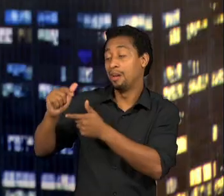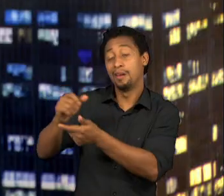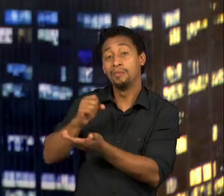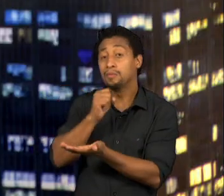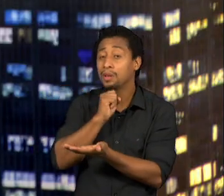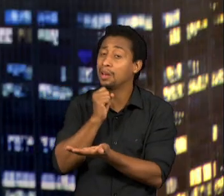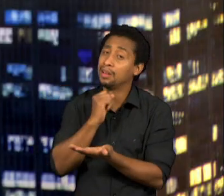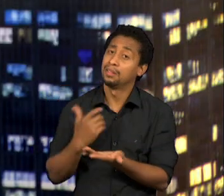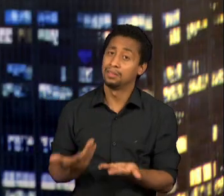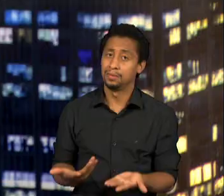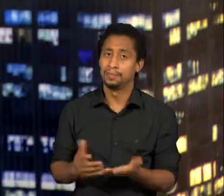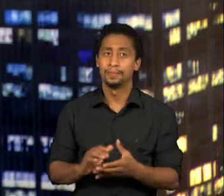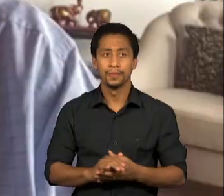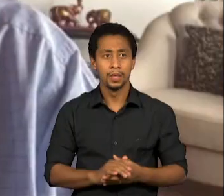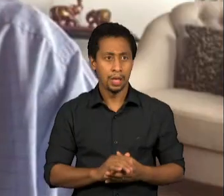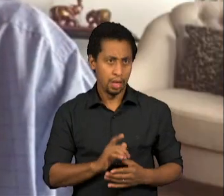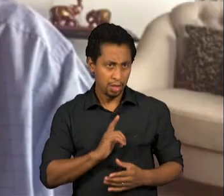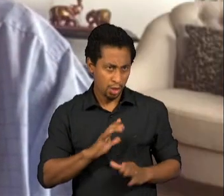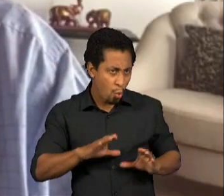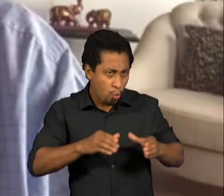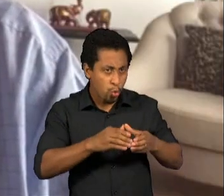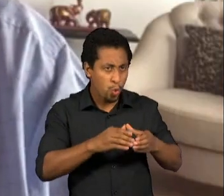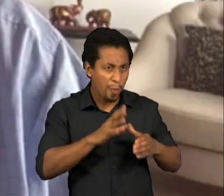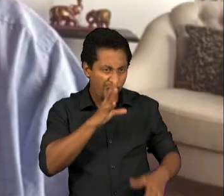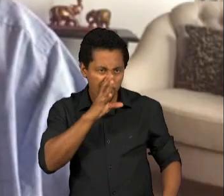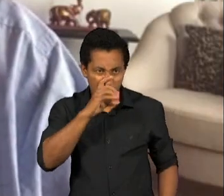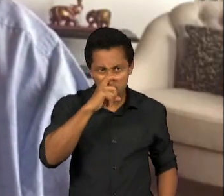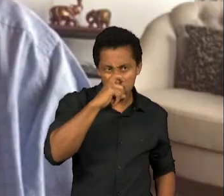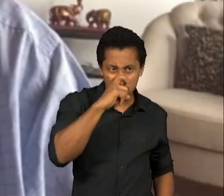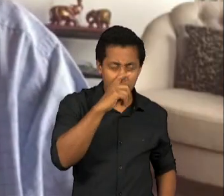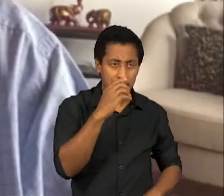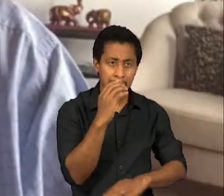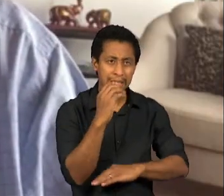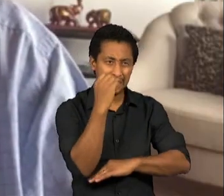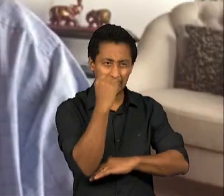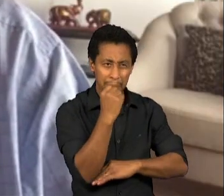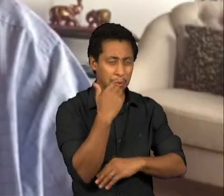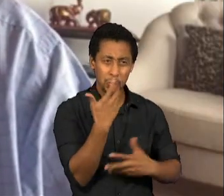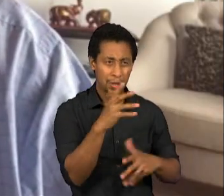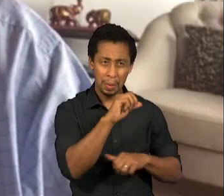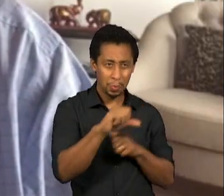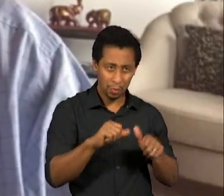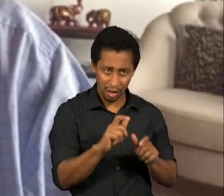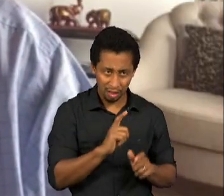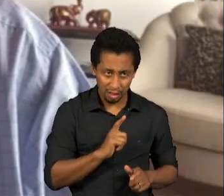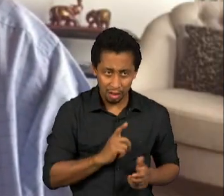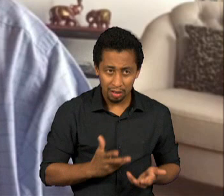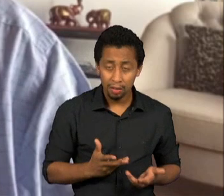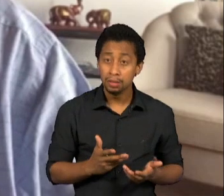há uma resistência nesse sentido? Eu acho que existe. Ou existe, ou eles ainda não